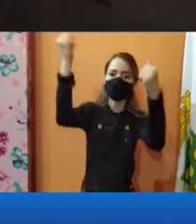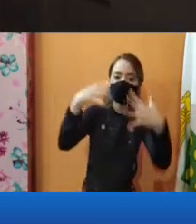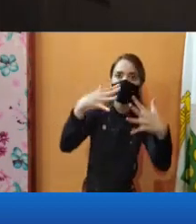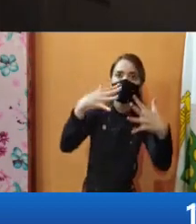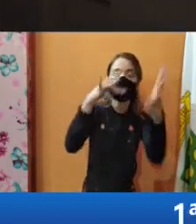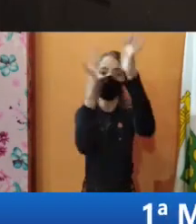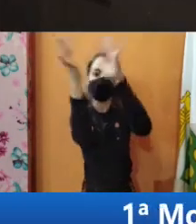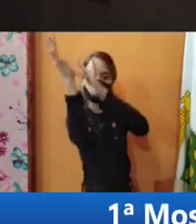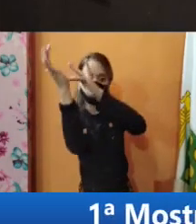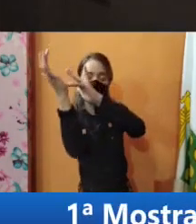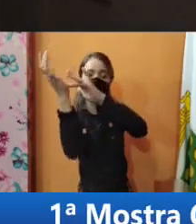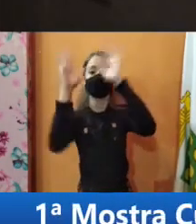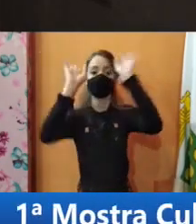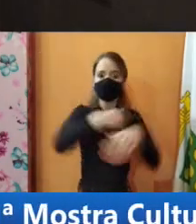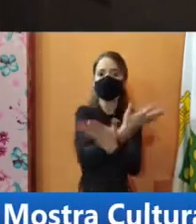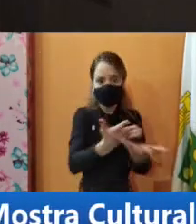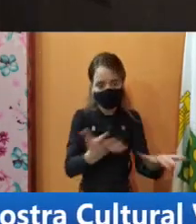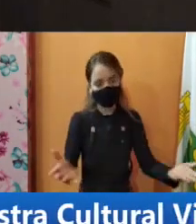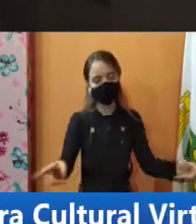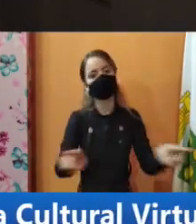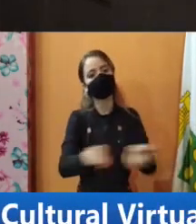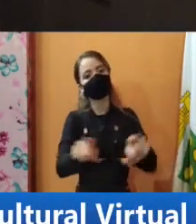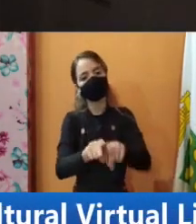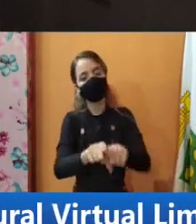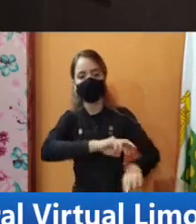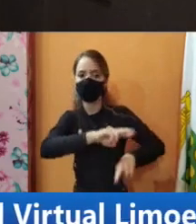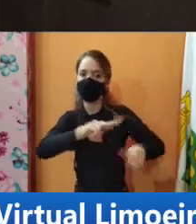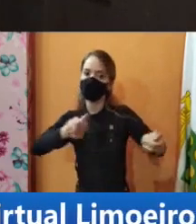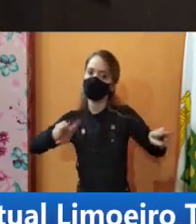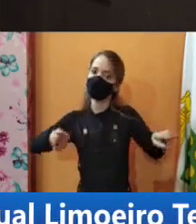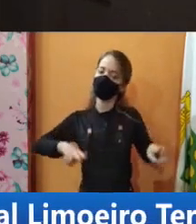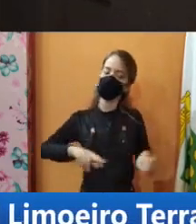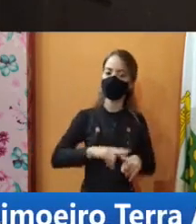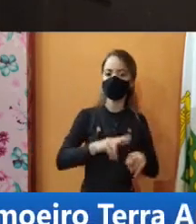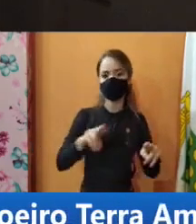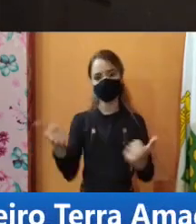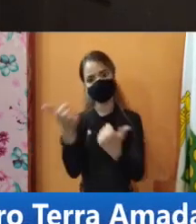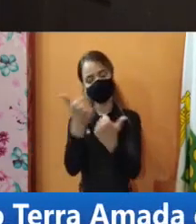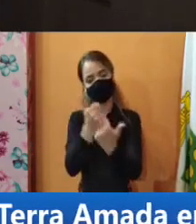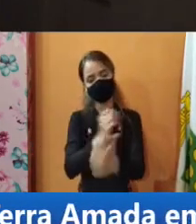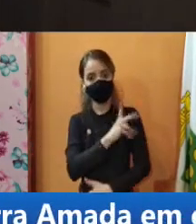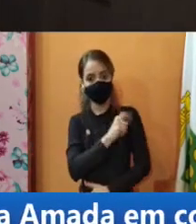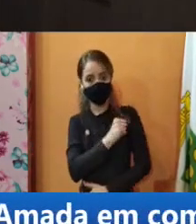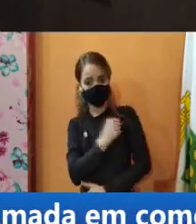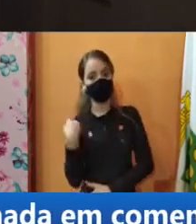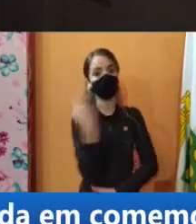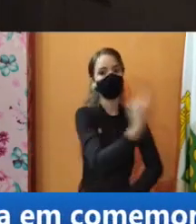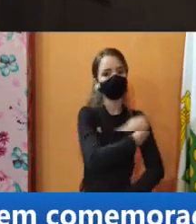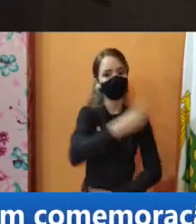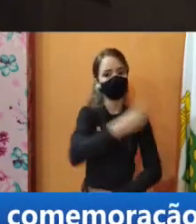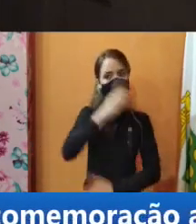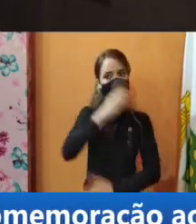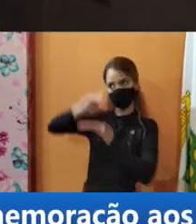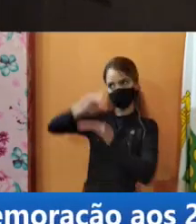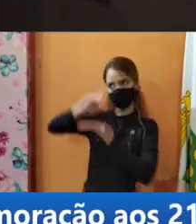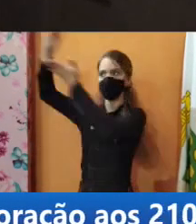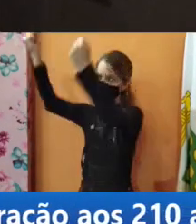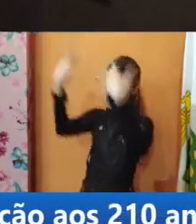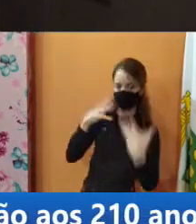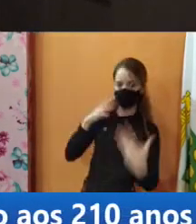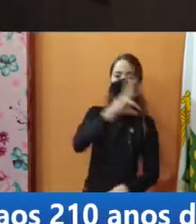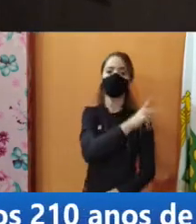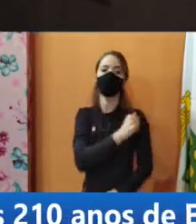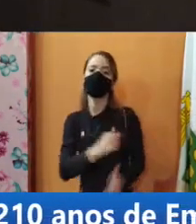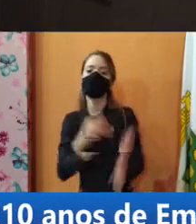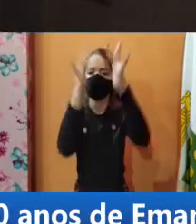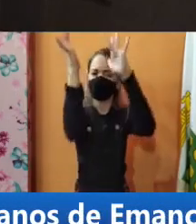de Cristo. Nada substitui o amor que nós temos a Deus e Ele por nós. Então foi da paixão